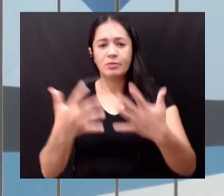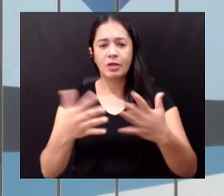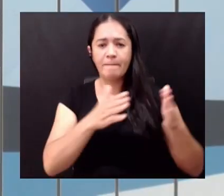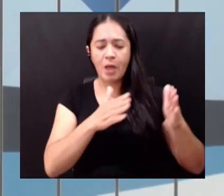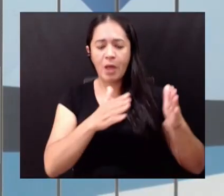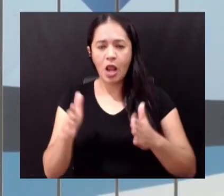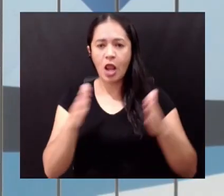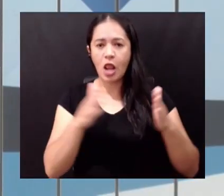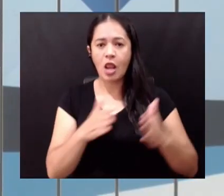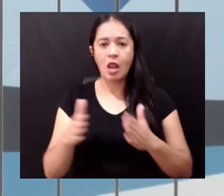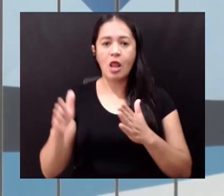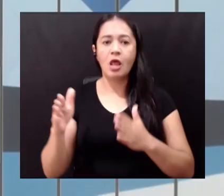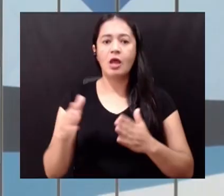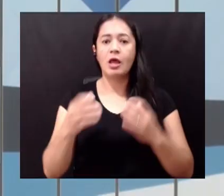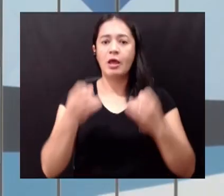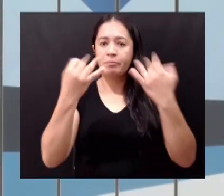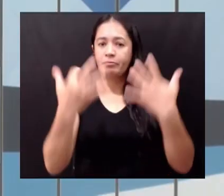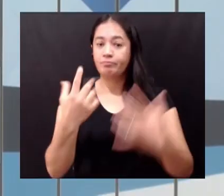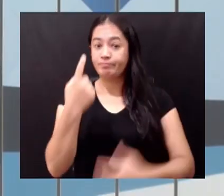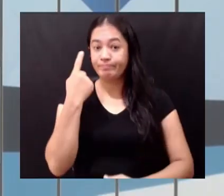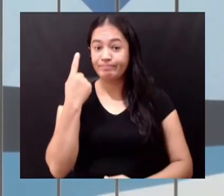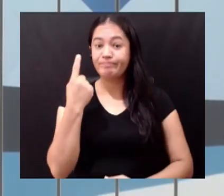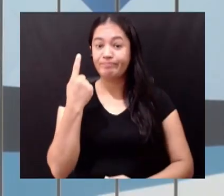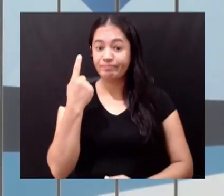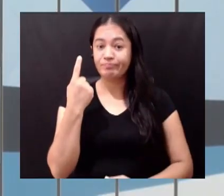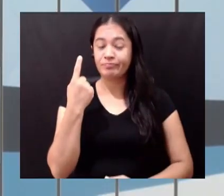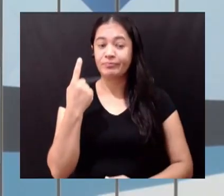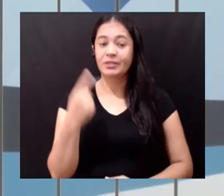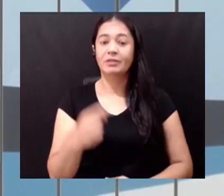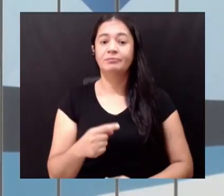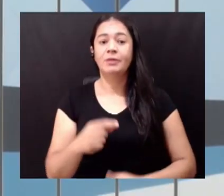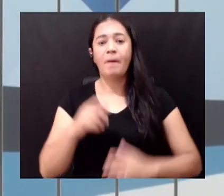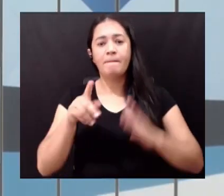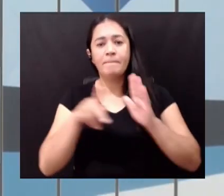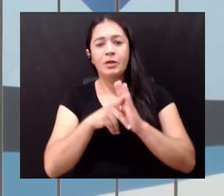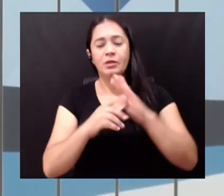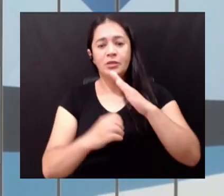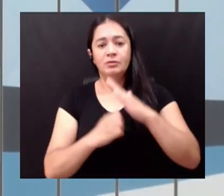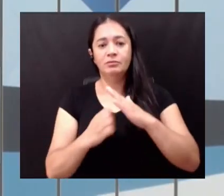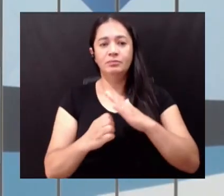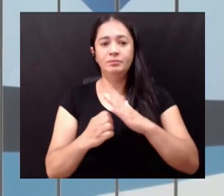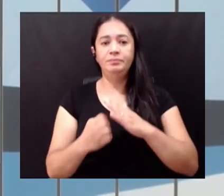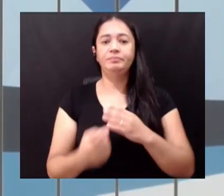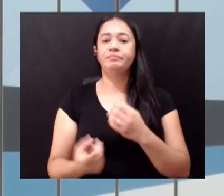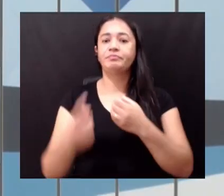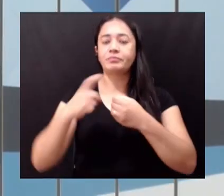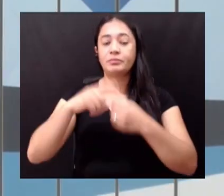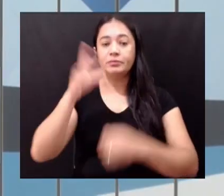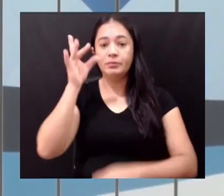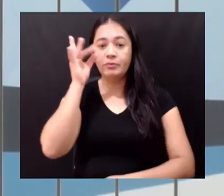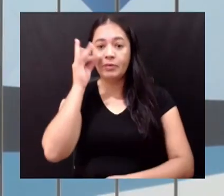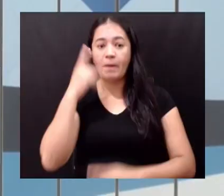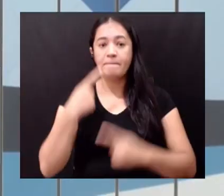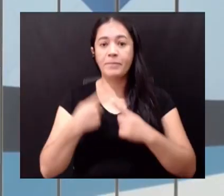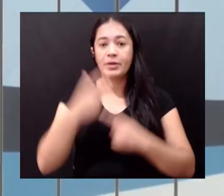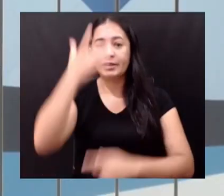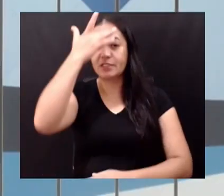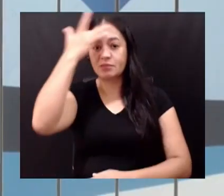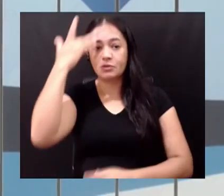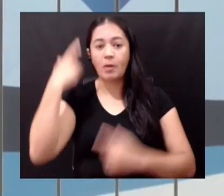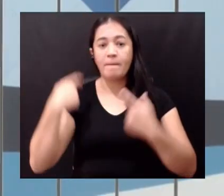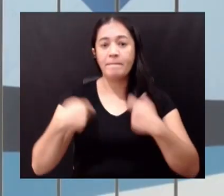das justificativas das organizações, né, para fazer essa volta, entendendo que as pessoas precisam estar presentes para produzirem melhor,